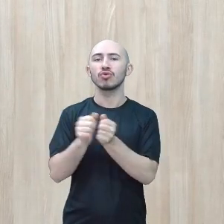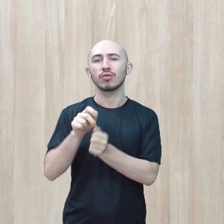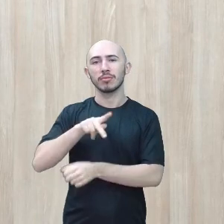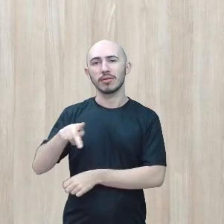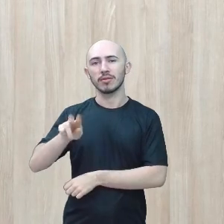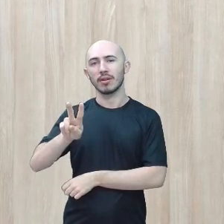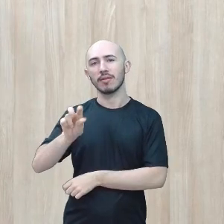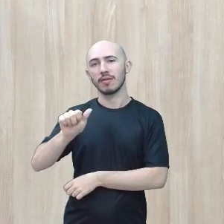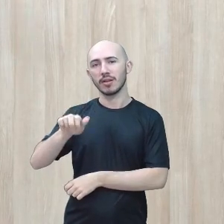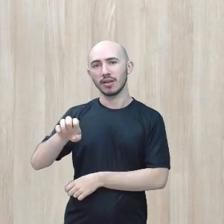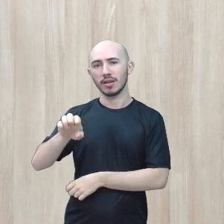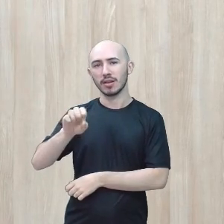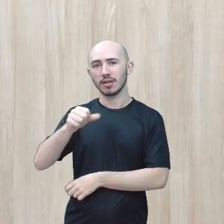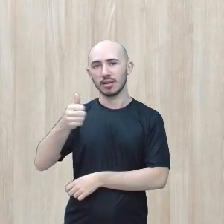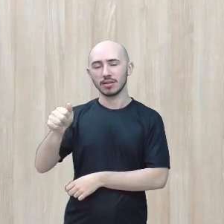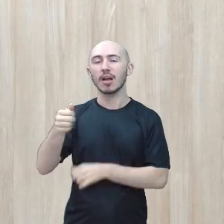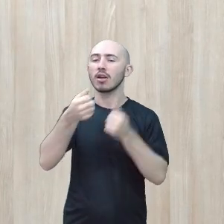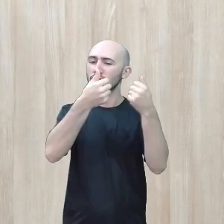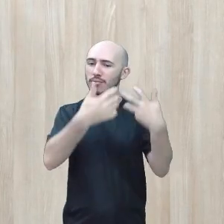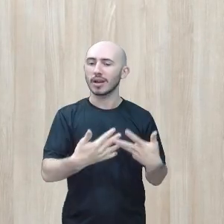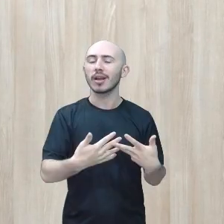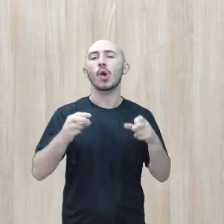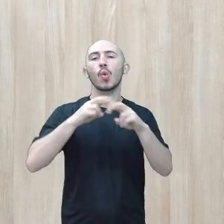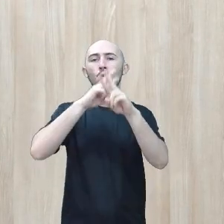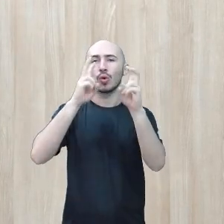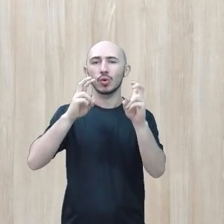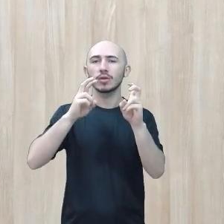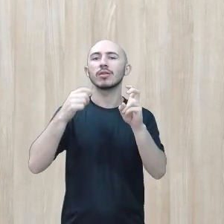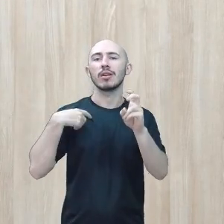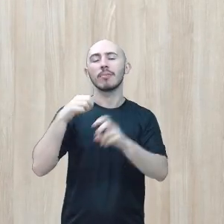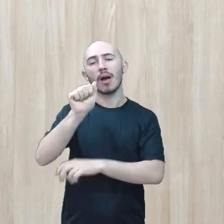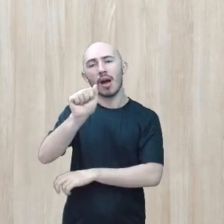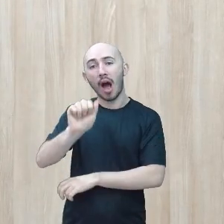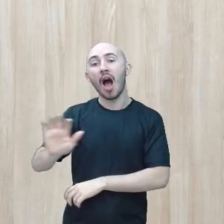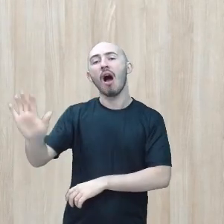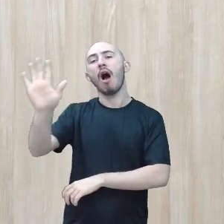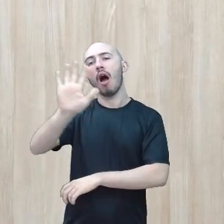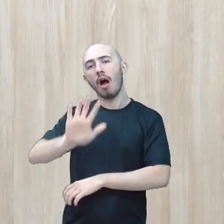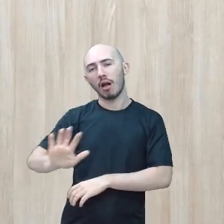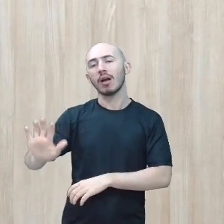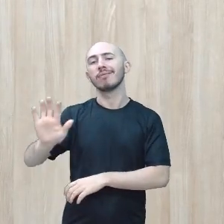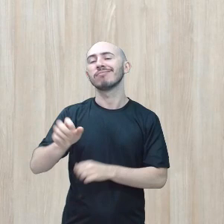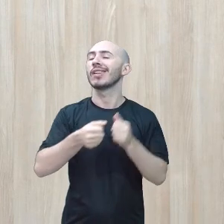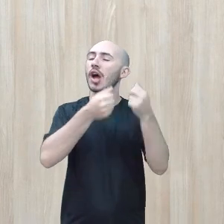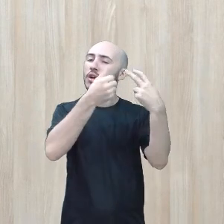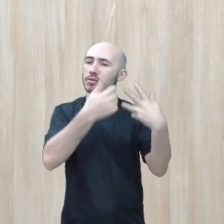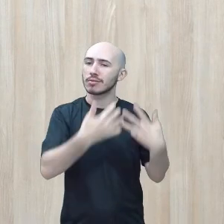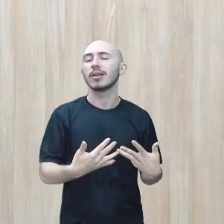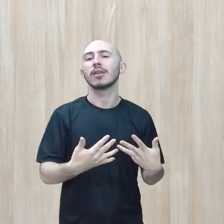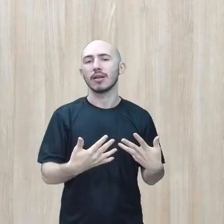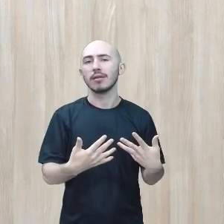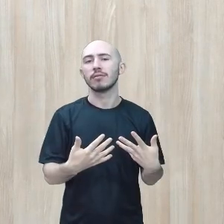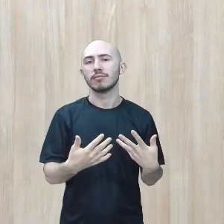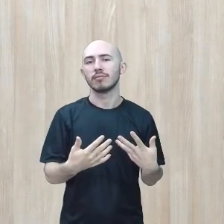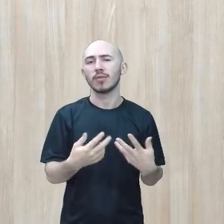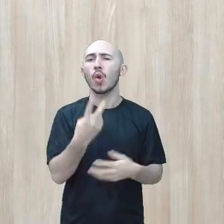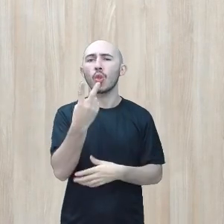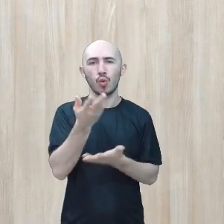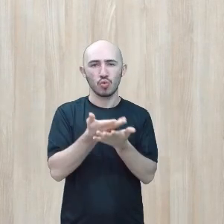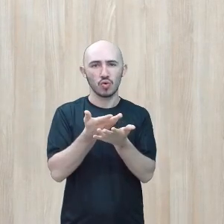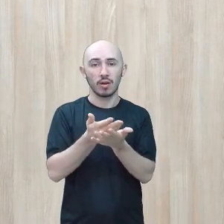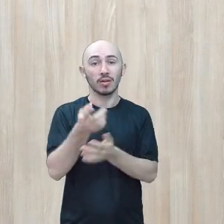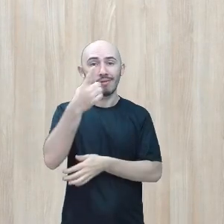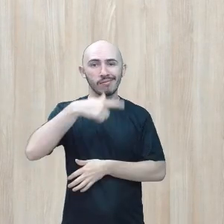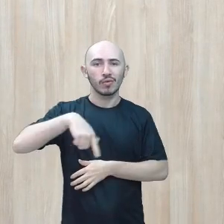Vanessa, eles falaram muito sobre a Ásia, né? Foram 2 aulas, se não me falha a memória. E aí vocês